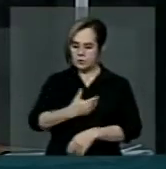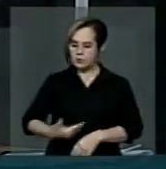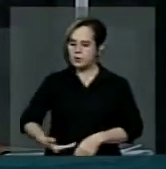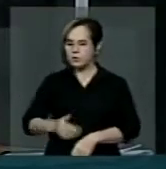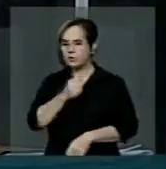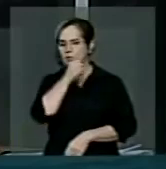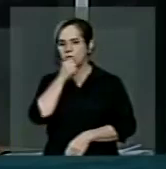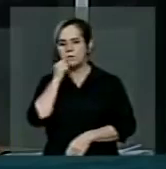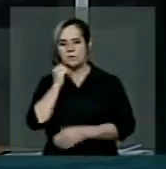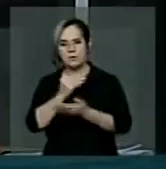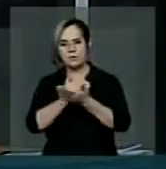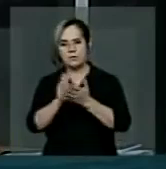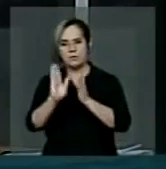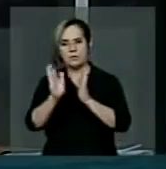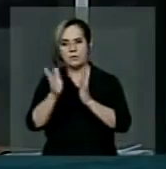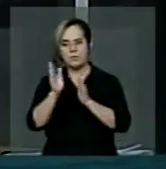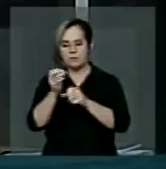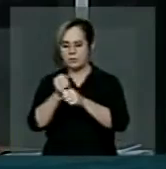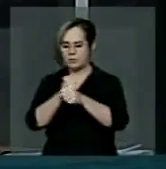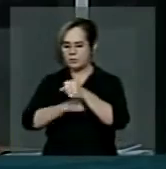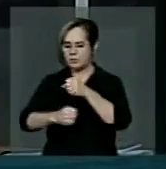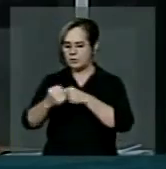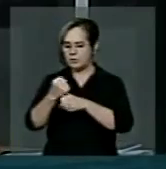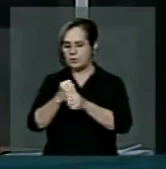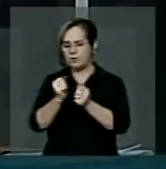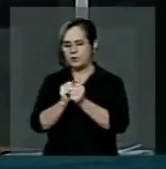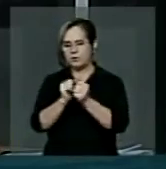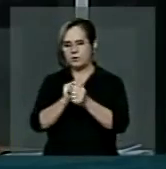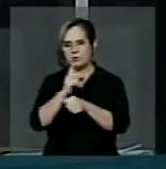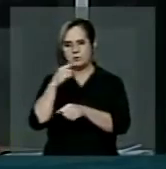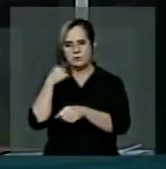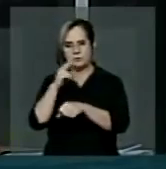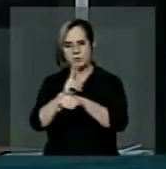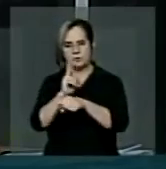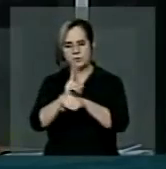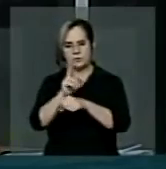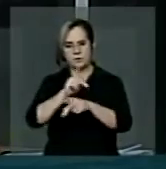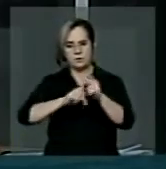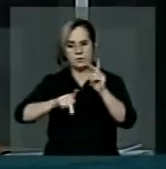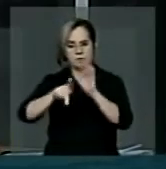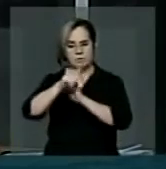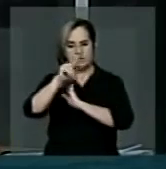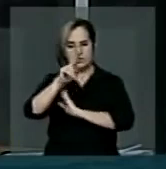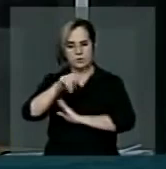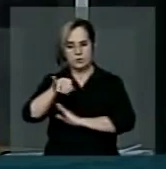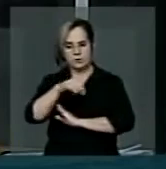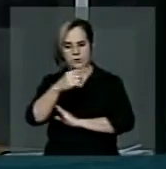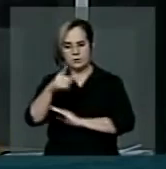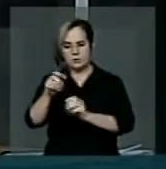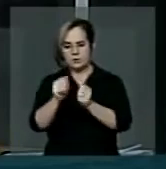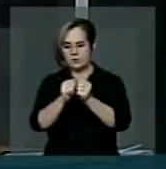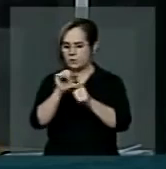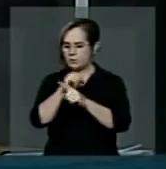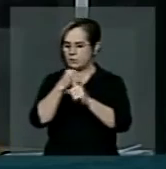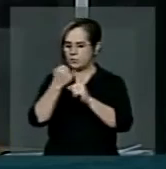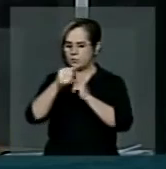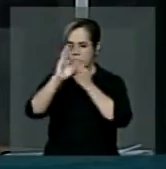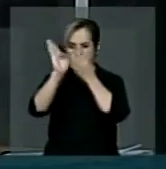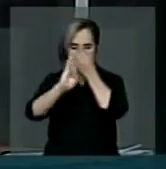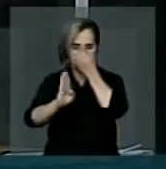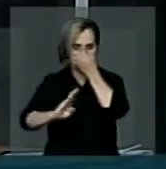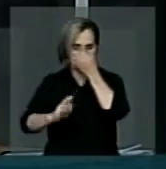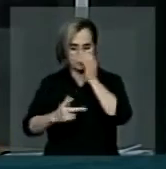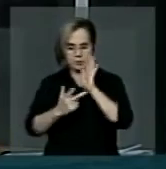iniciou no ano passado, junto com a Defensoria Pública da União e a Sociedade Brasileira de